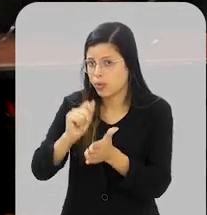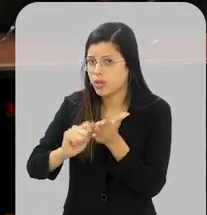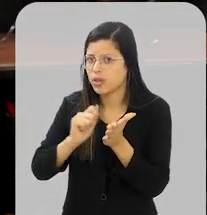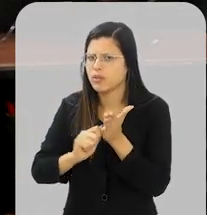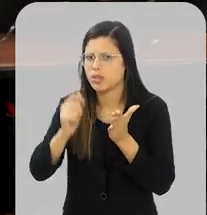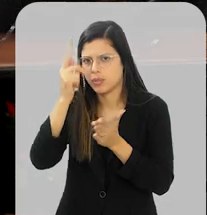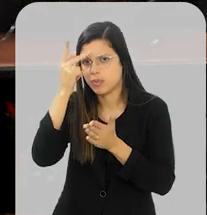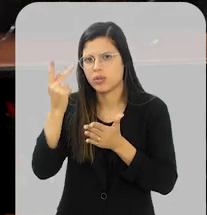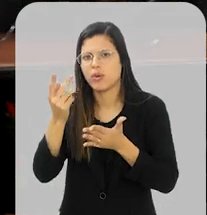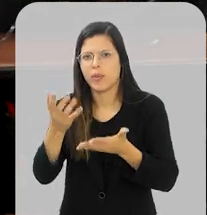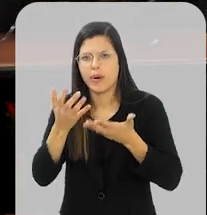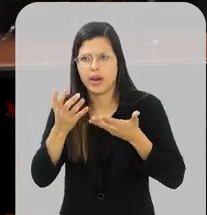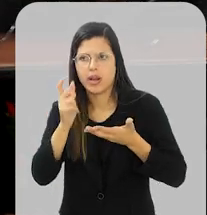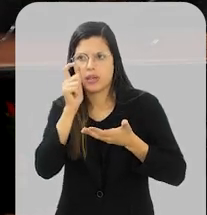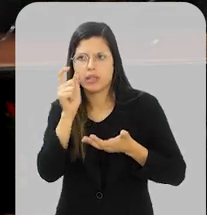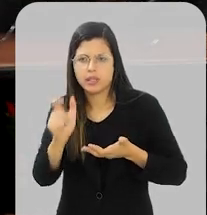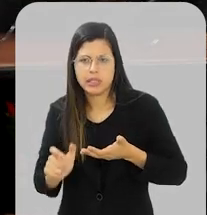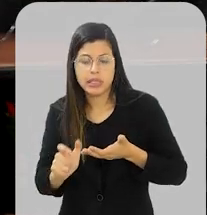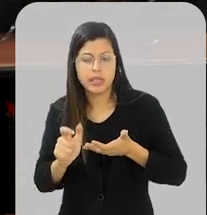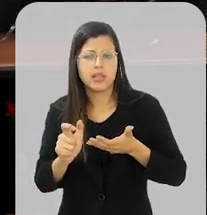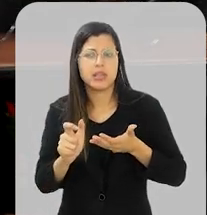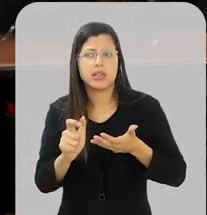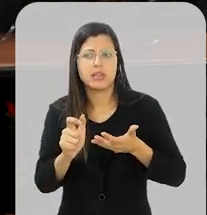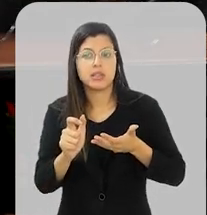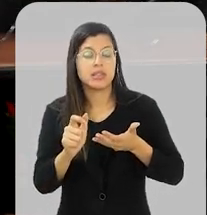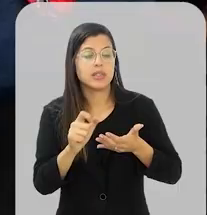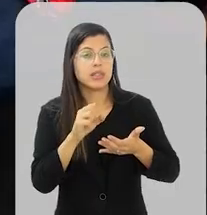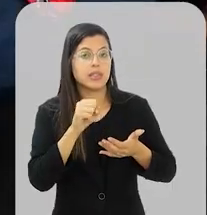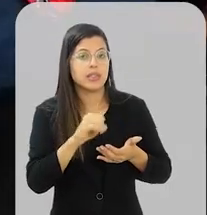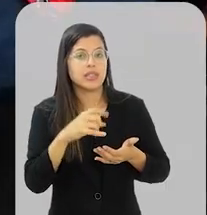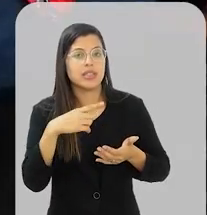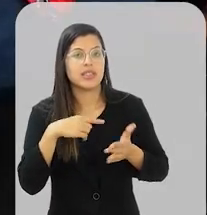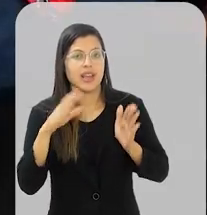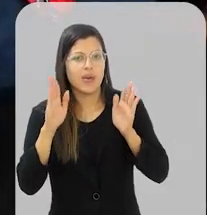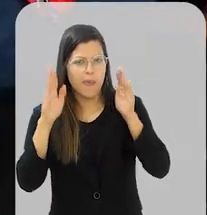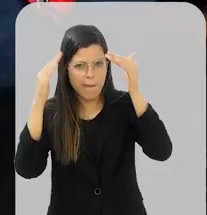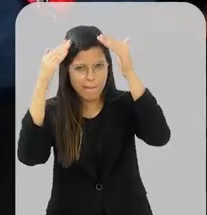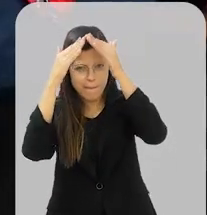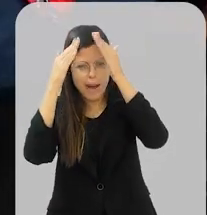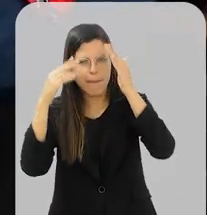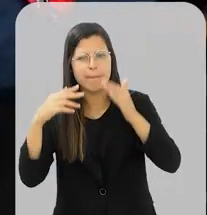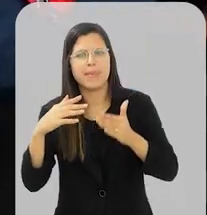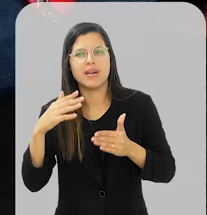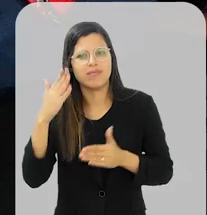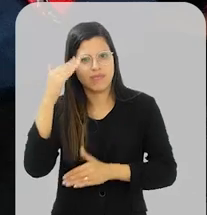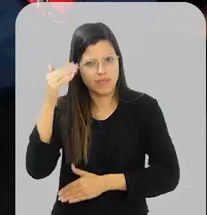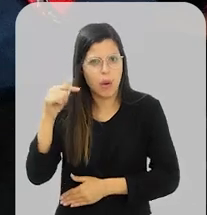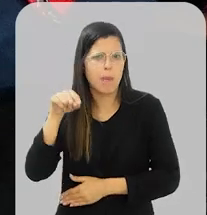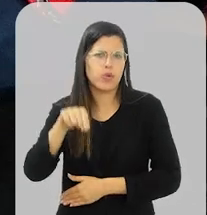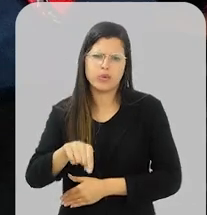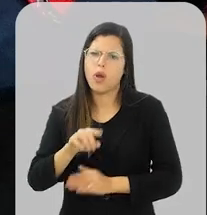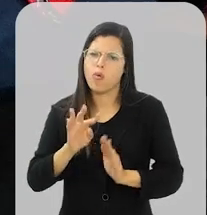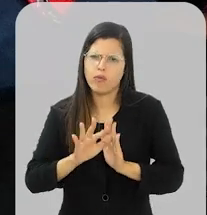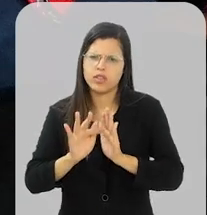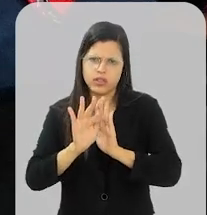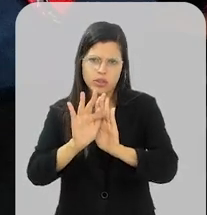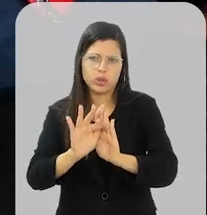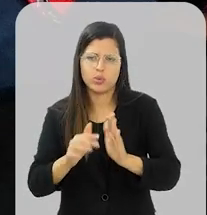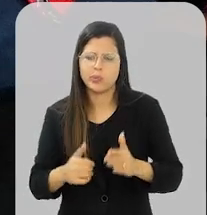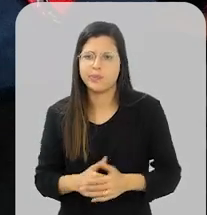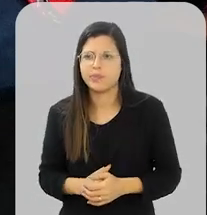tenho certeza como as pessoas gostariam de saber, né? Porque Sim. se existe um Papa popular, é esse, É né,